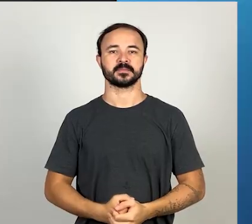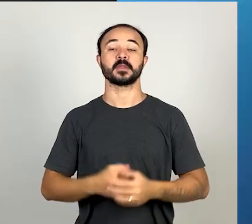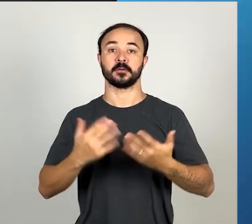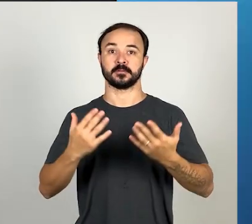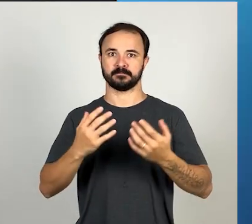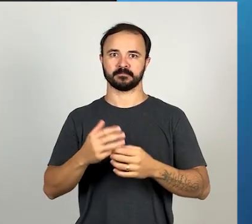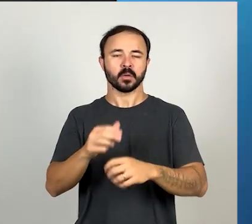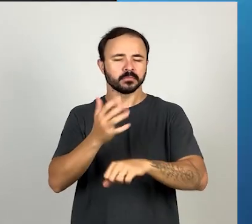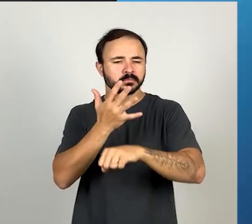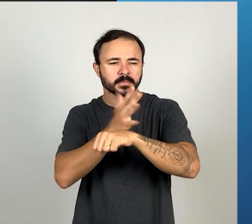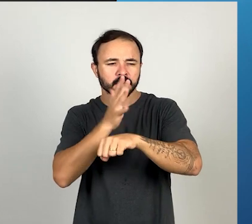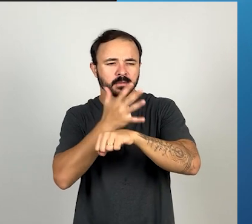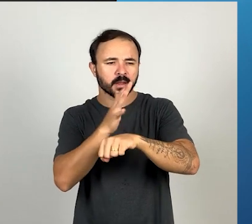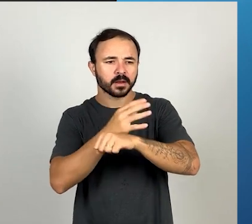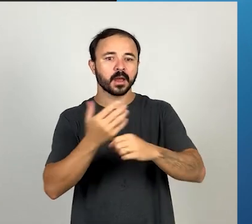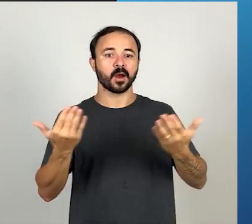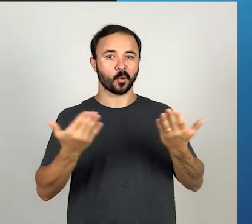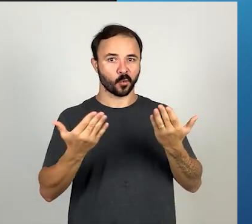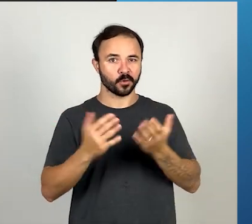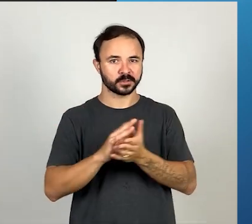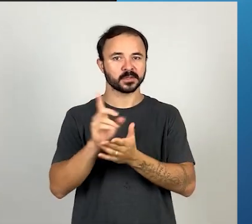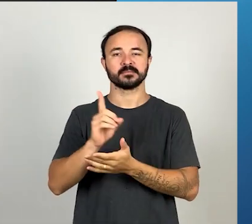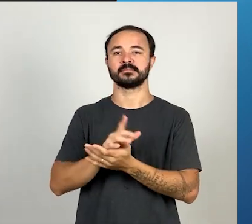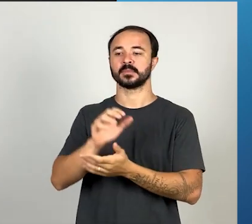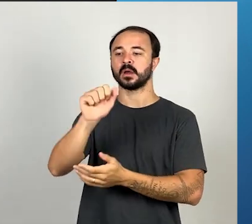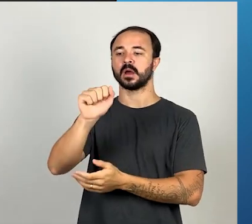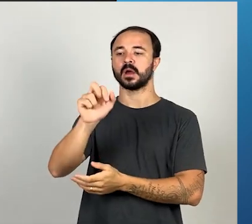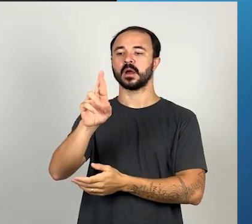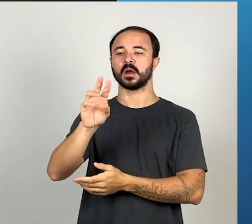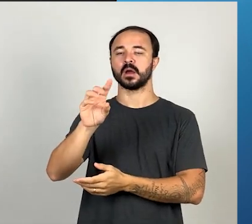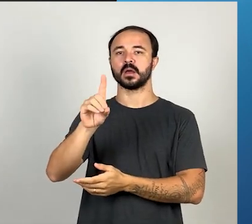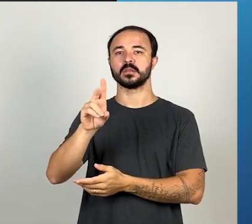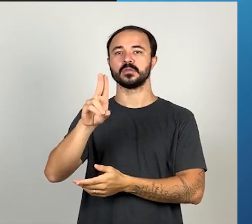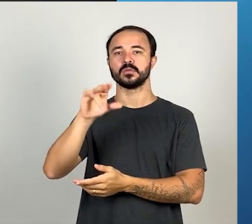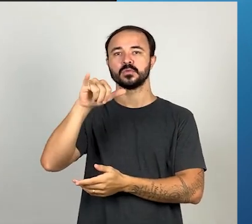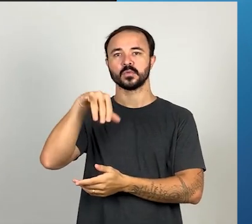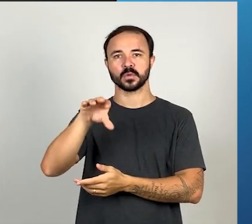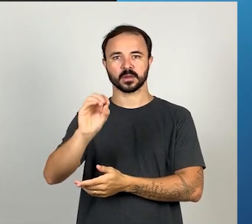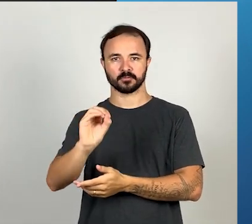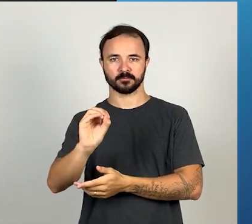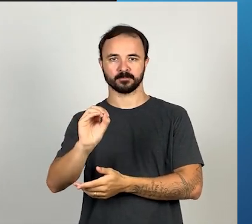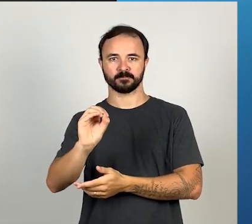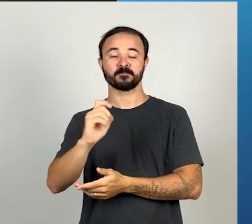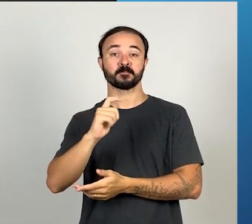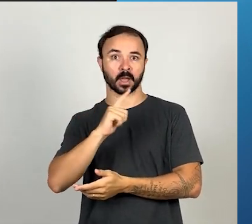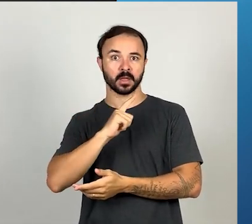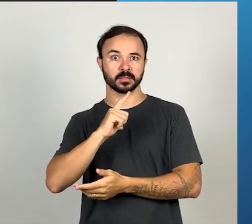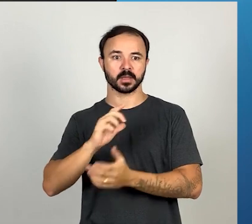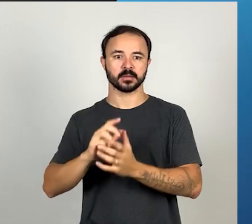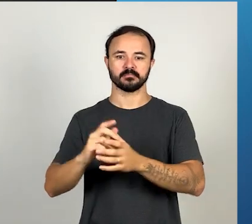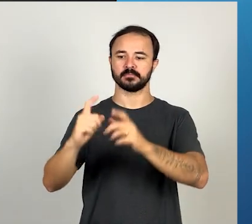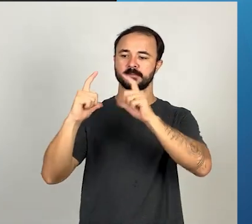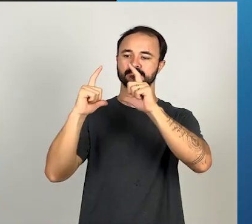Para a nossa prática de hoje sobre a plataforma Arduino, temos aqui uma placa de Arduino